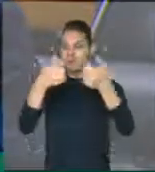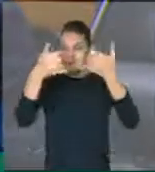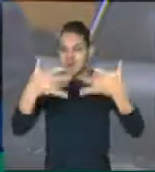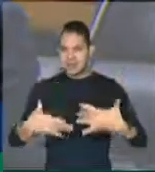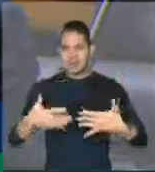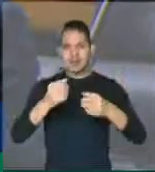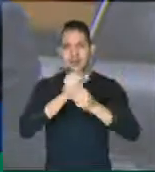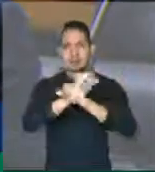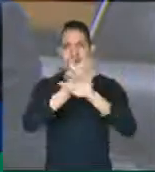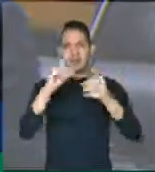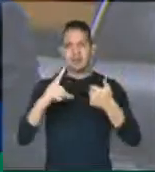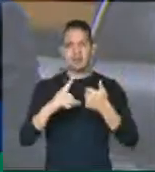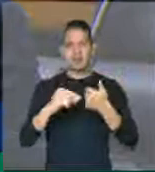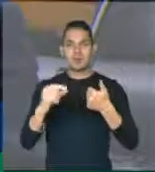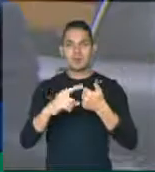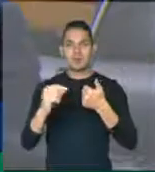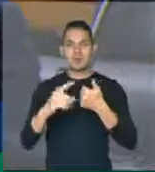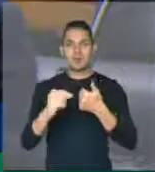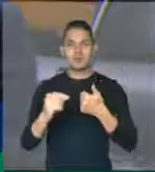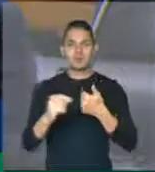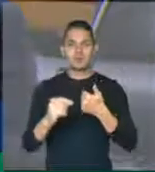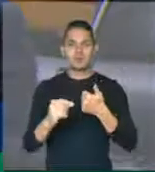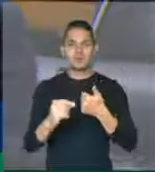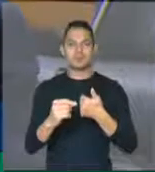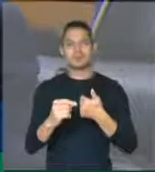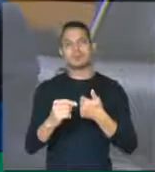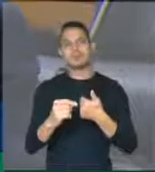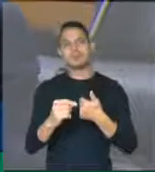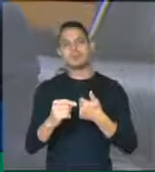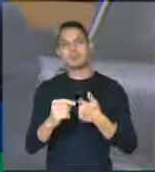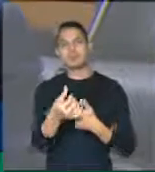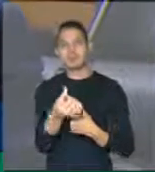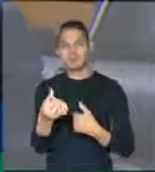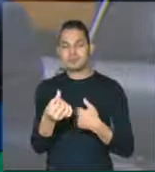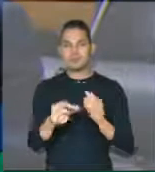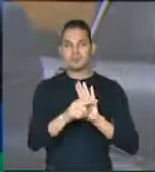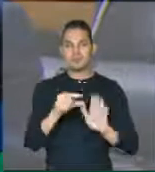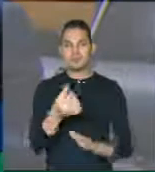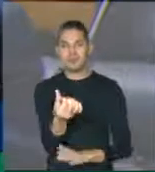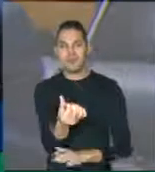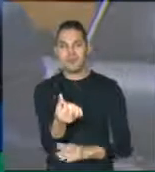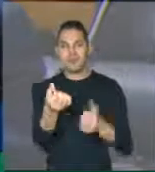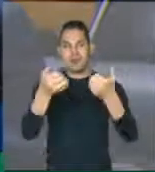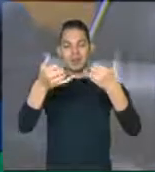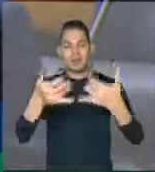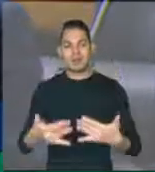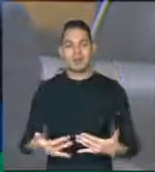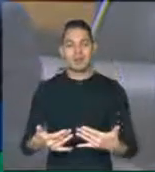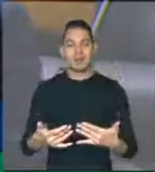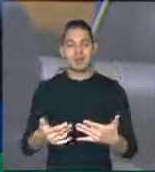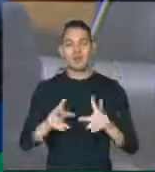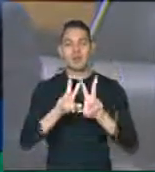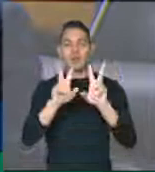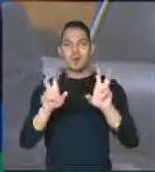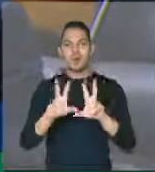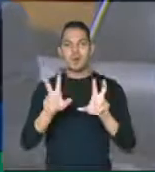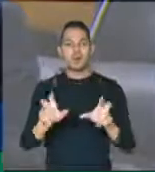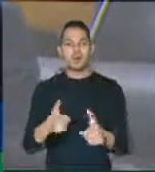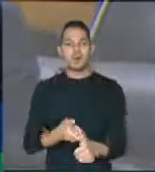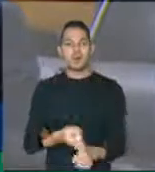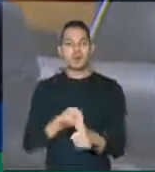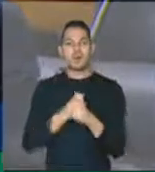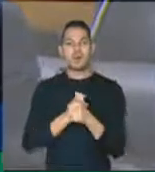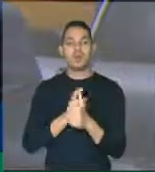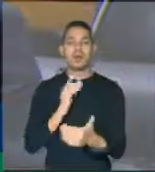quando em seu artigo, parágrafo 6º do artigo 66, estabelece que as demais proposições ficarão sobrestadas até